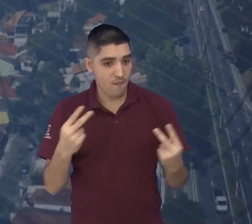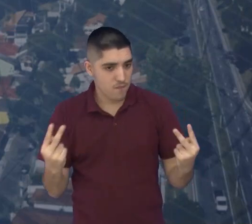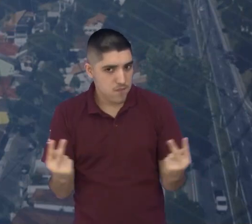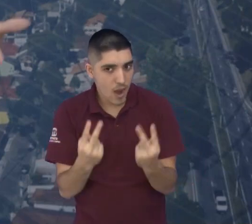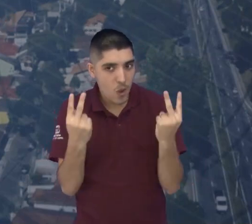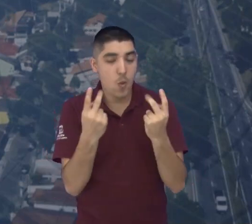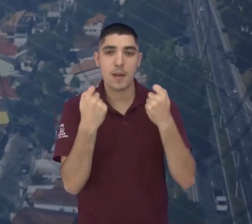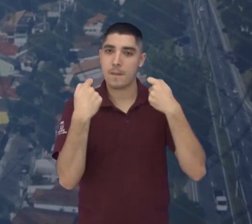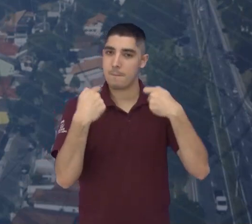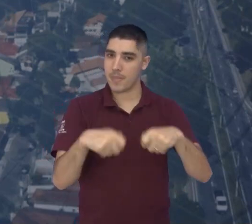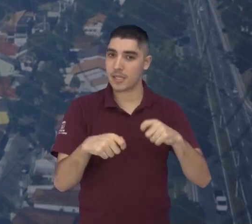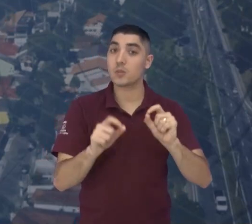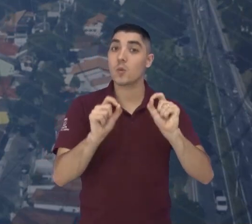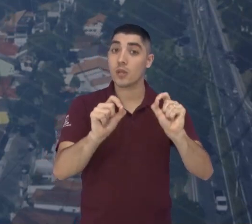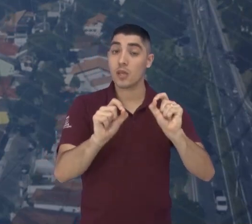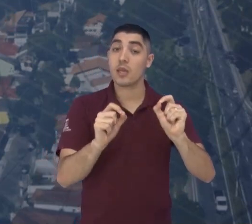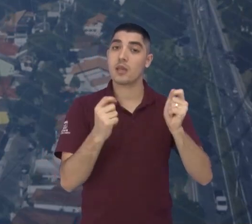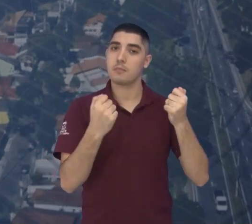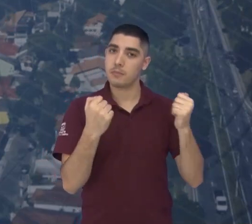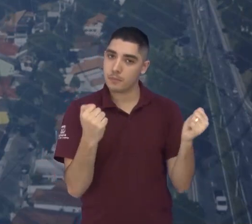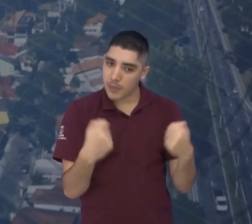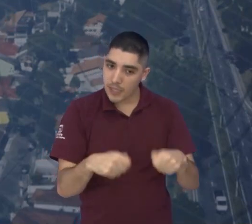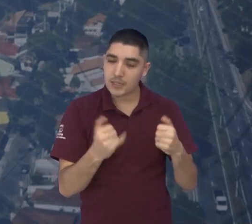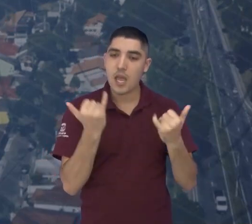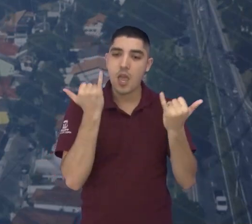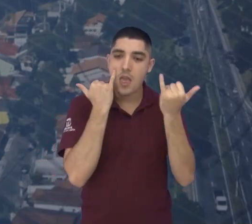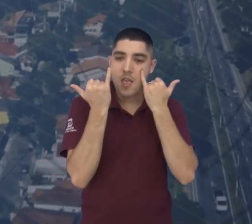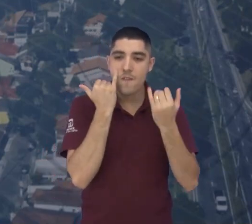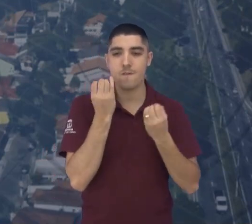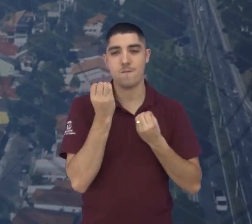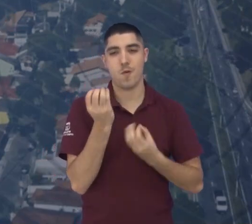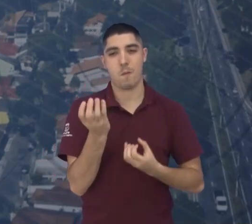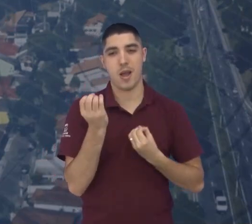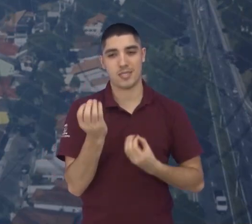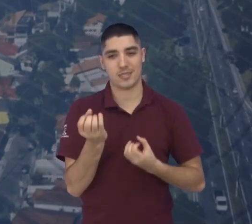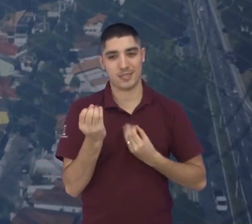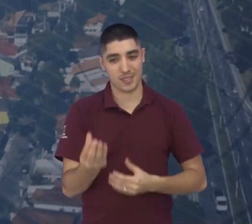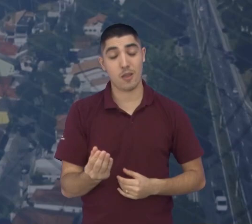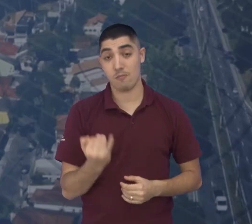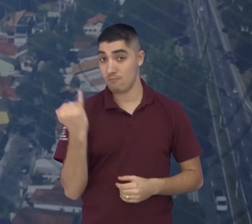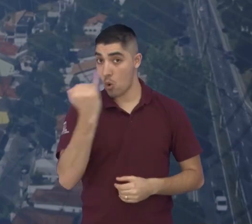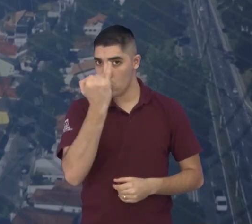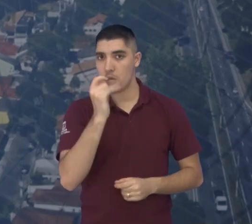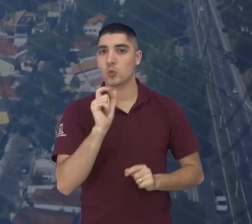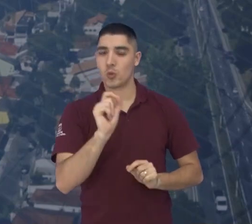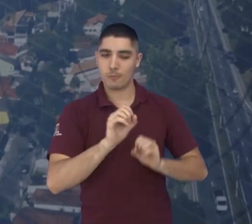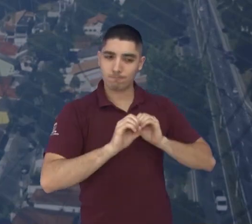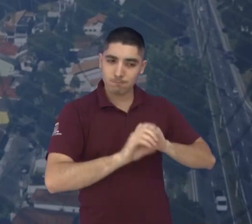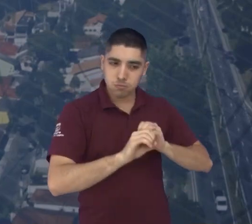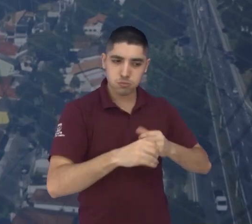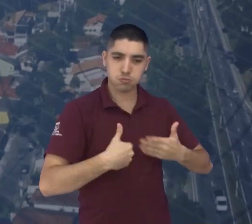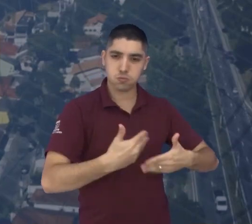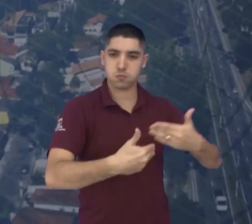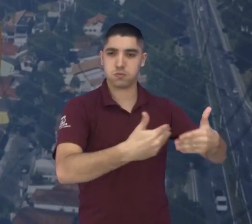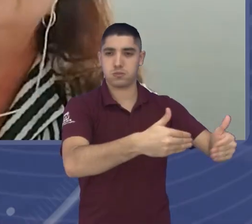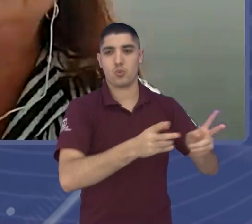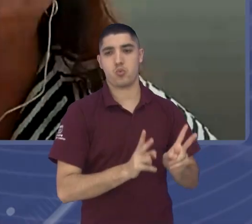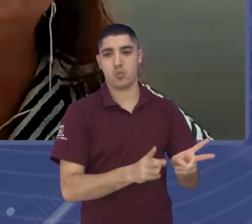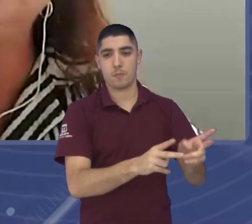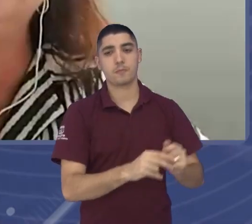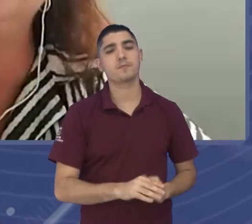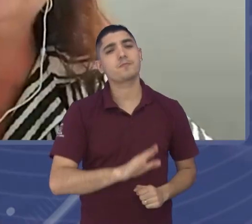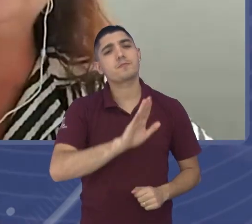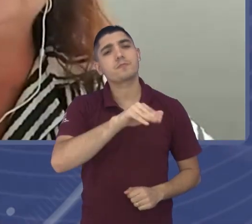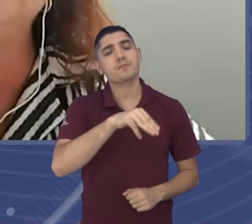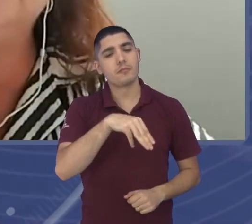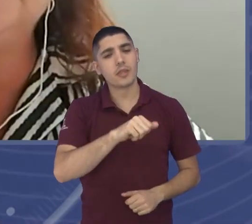perpetuados, inclusive, por meio da informação, né, gente? Que é um valor primordial. Maria, a Maria Regina, né,